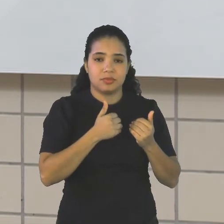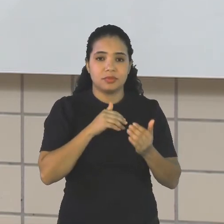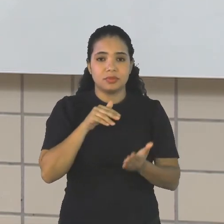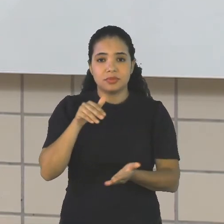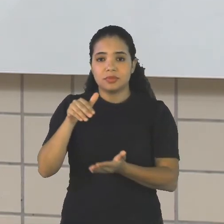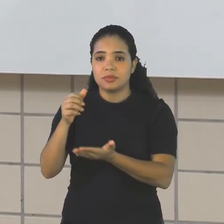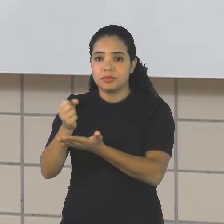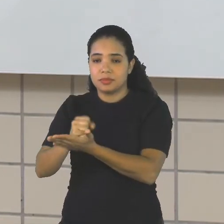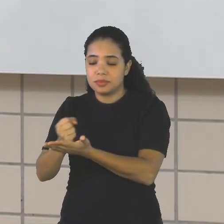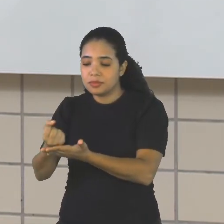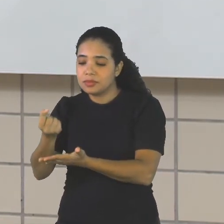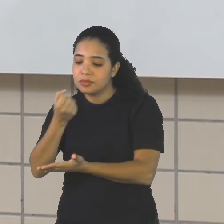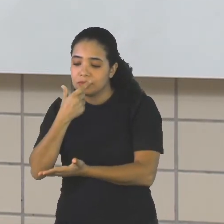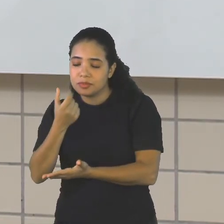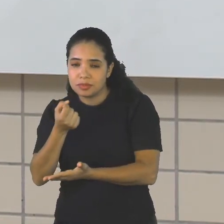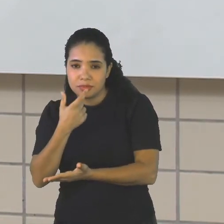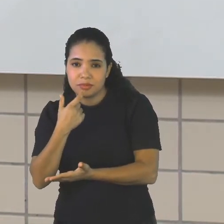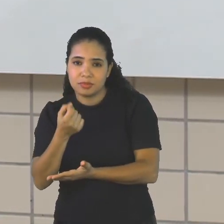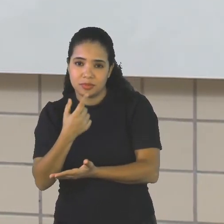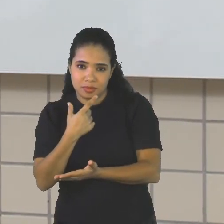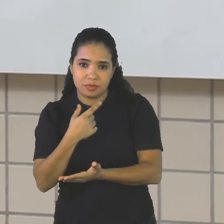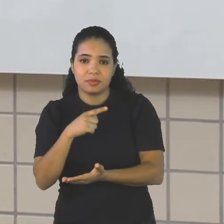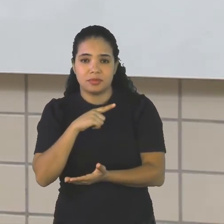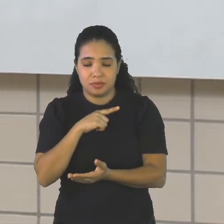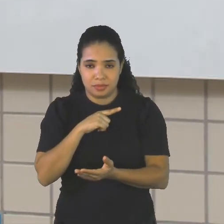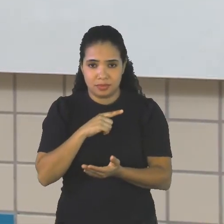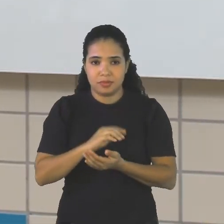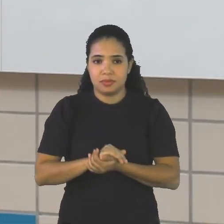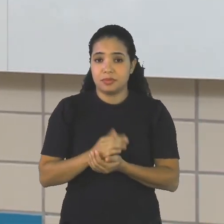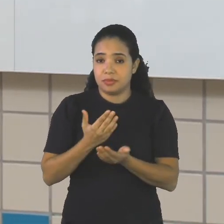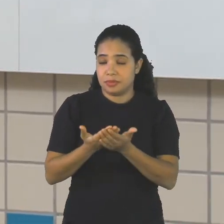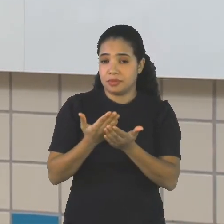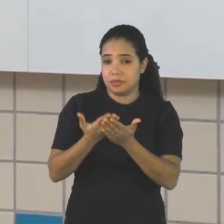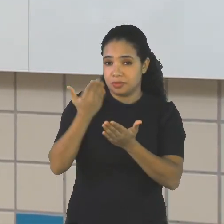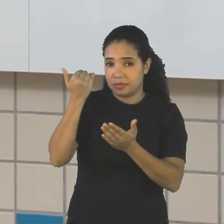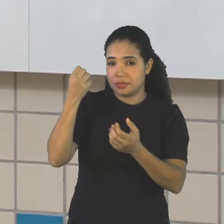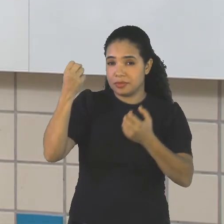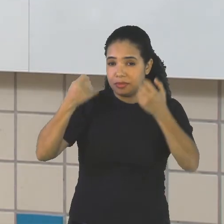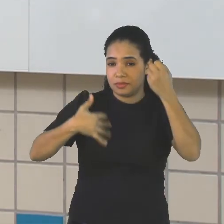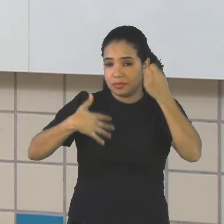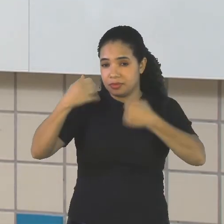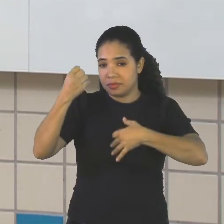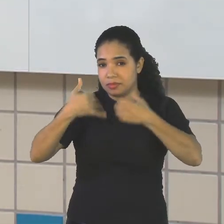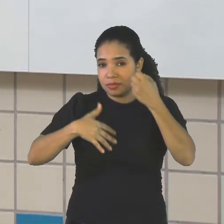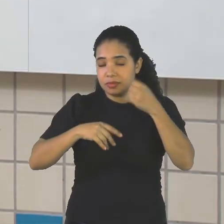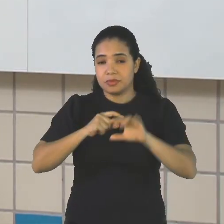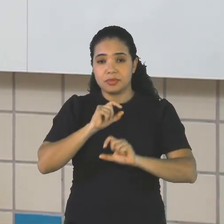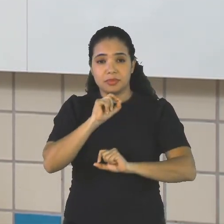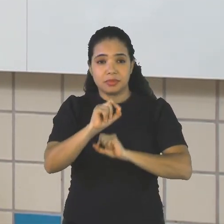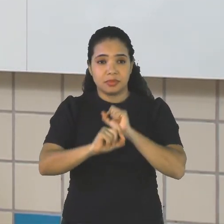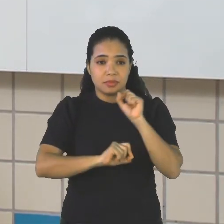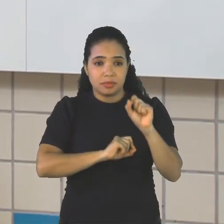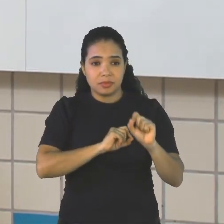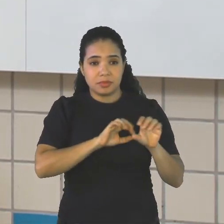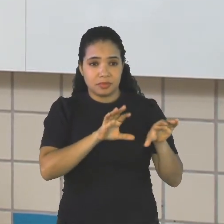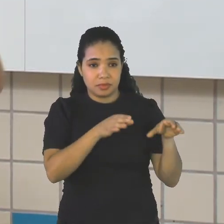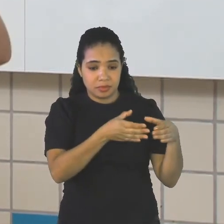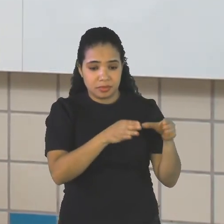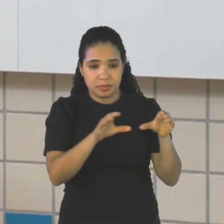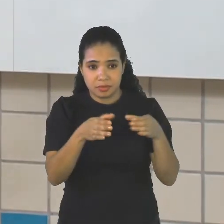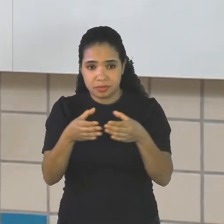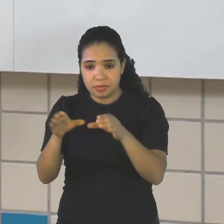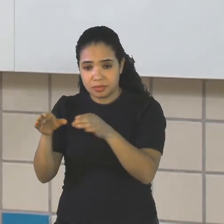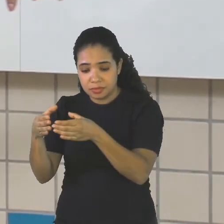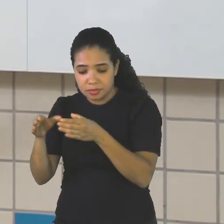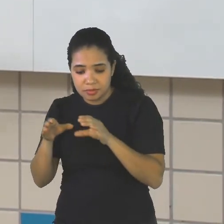medicamentos. Eles estão ali presentes sempre. A aula passada a gente explicou um pouquinho o que eram espécies endêmicas, né? São aquelas espécies que